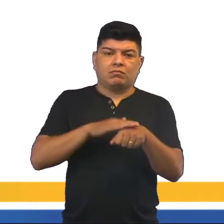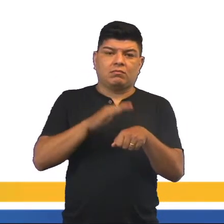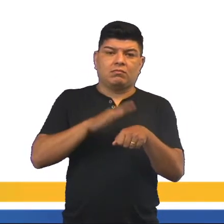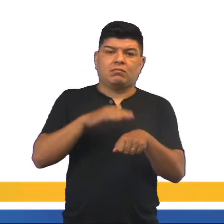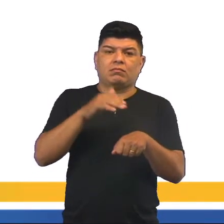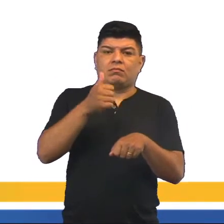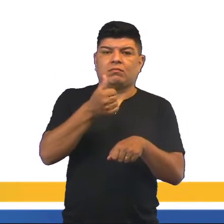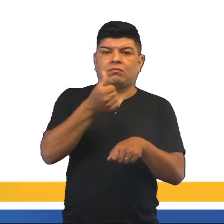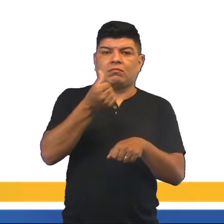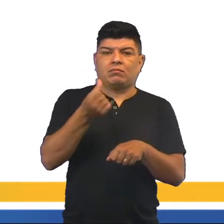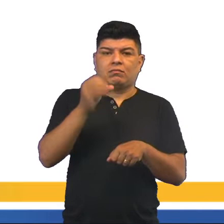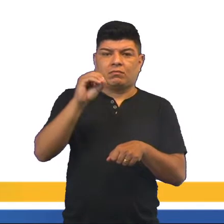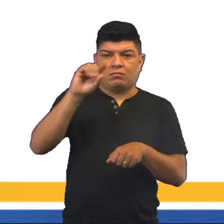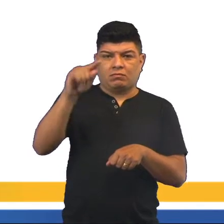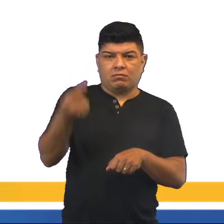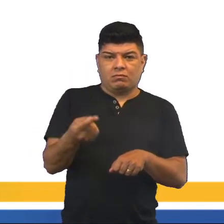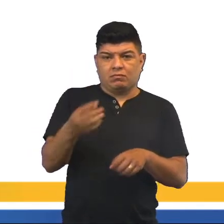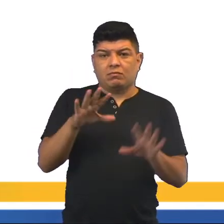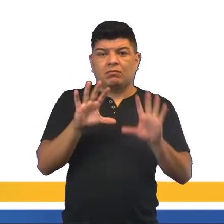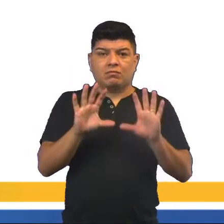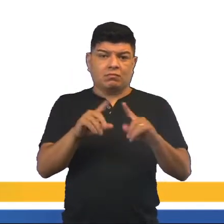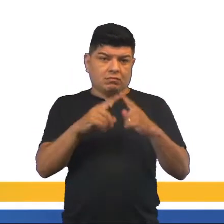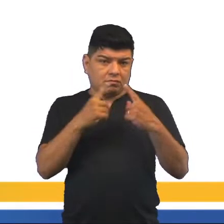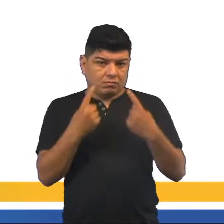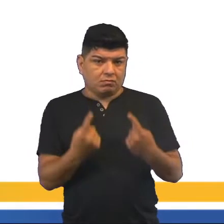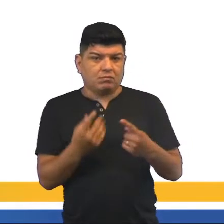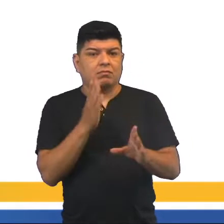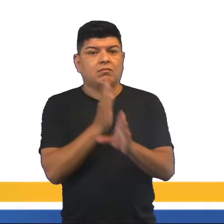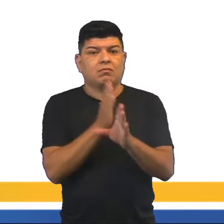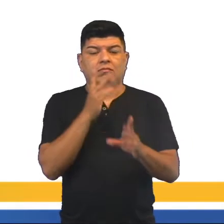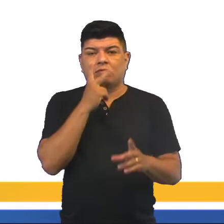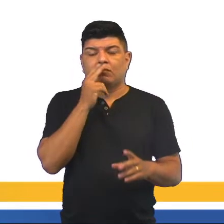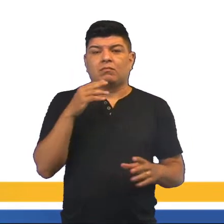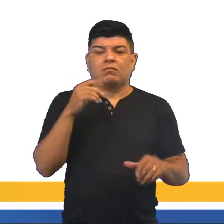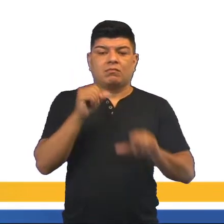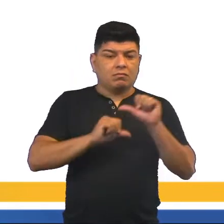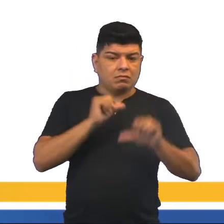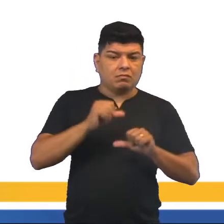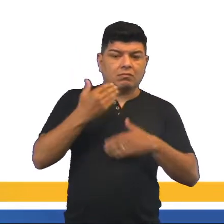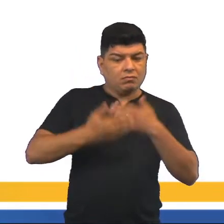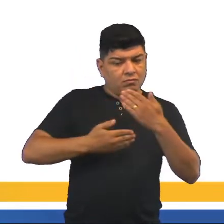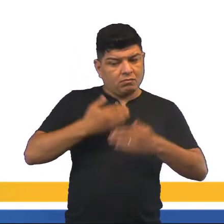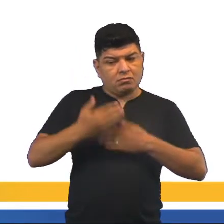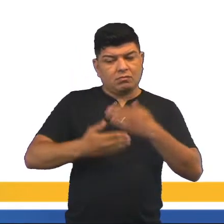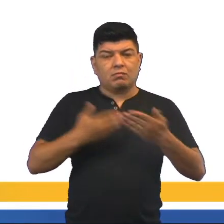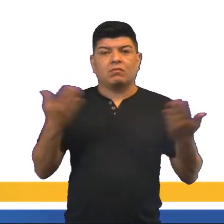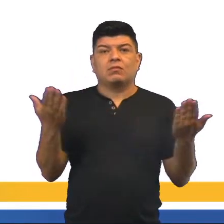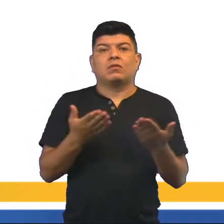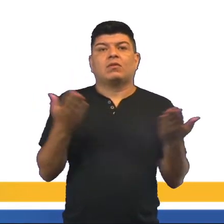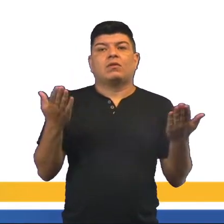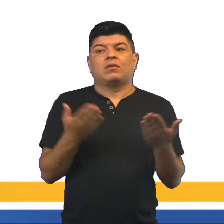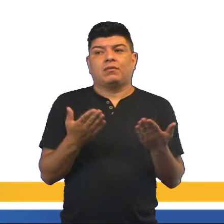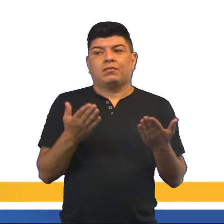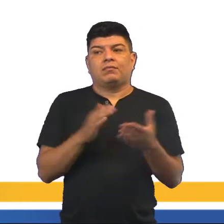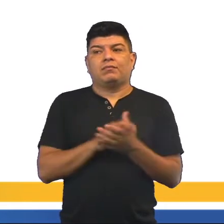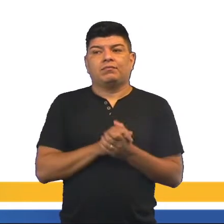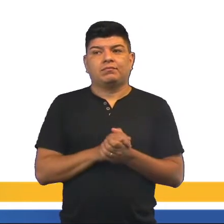de 160 mil ideogramas. Todavia, em decorrência de mudanças sofridas ao longo dos anos, nos dias